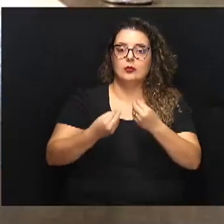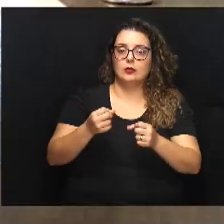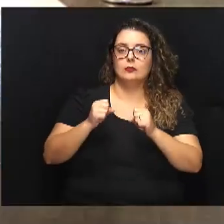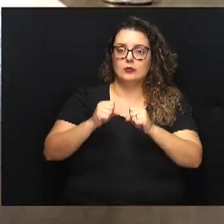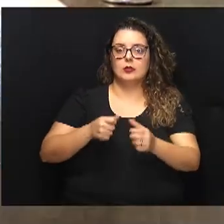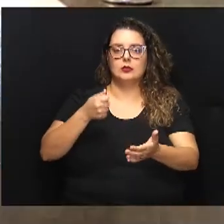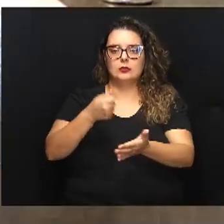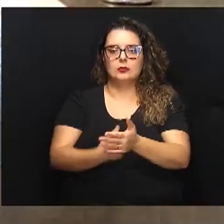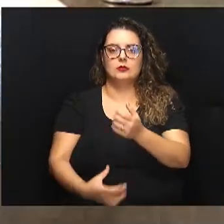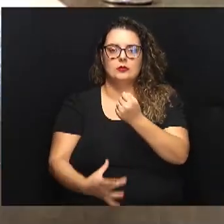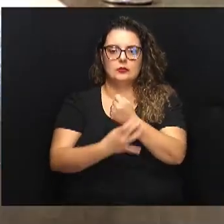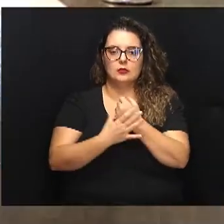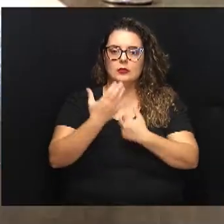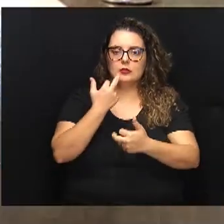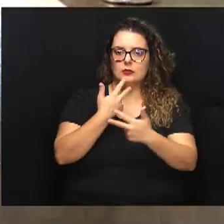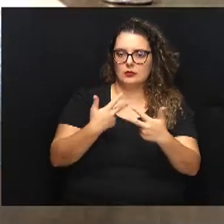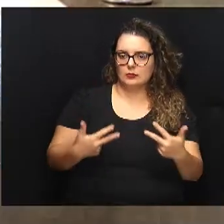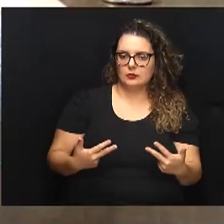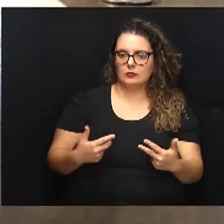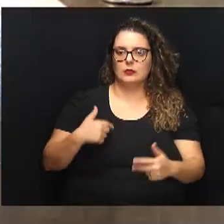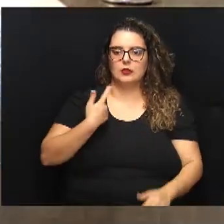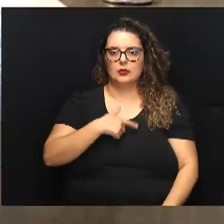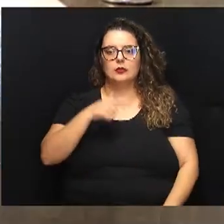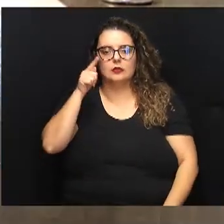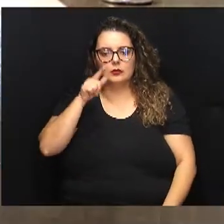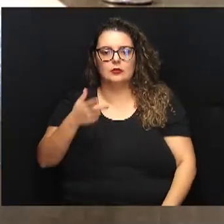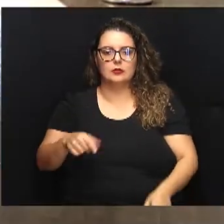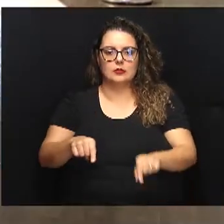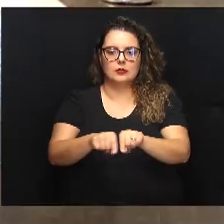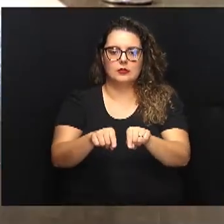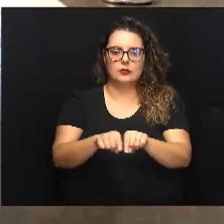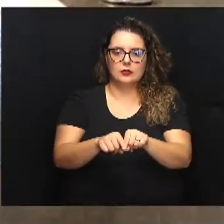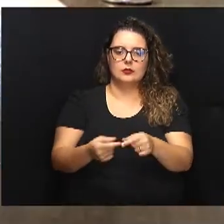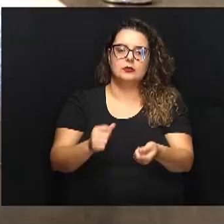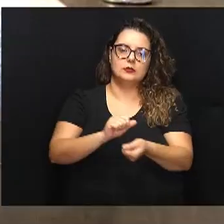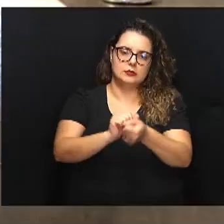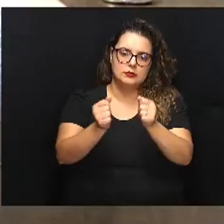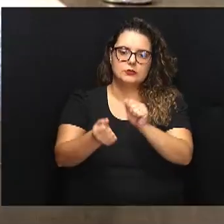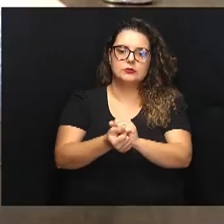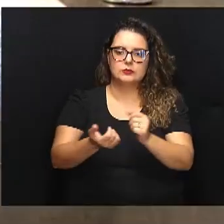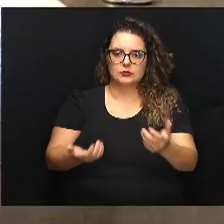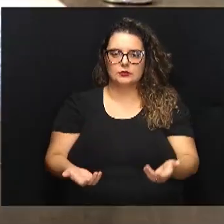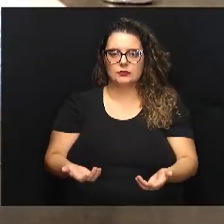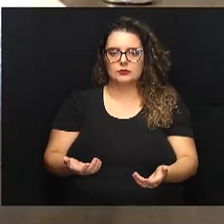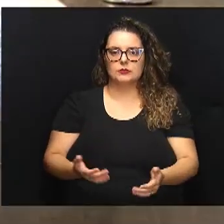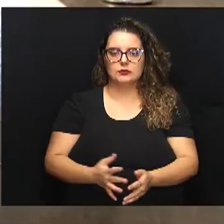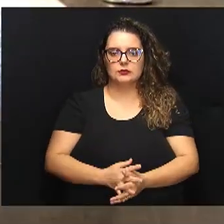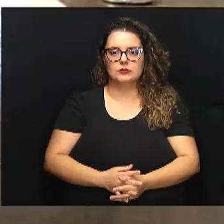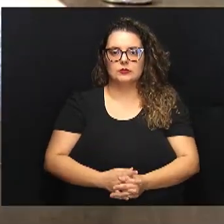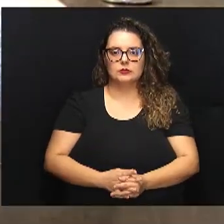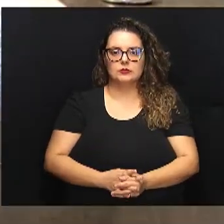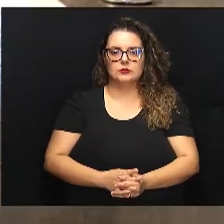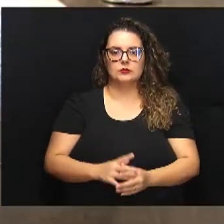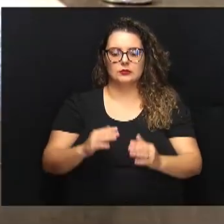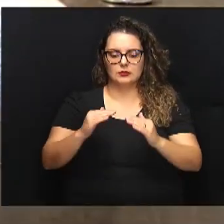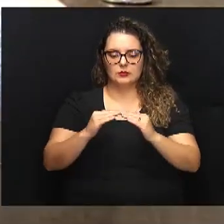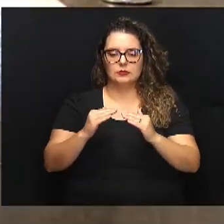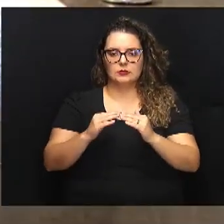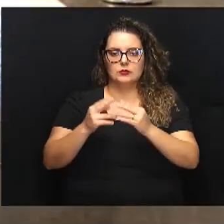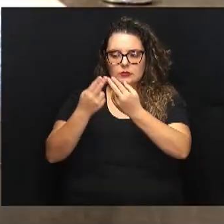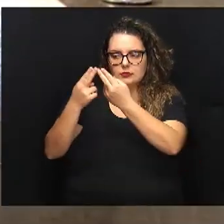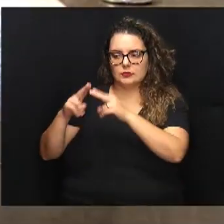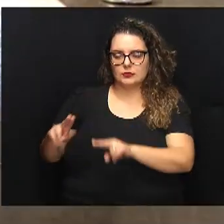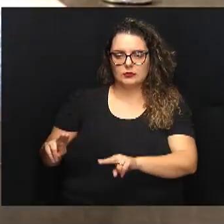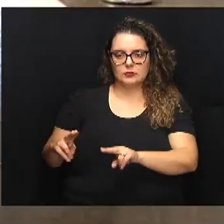garantir a segurança alimentar para que a gente consiga também se enquadrar no Acordo de Paris, né, que